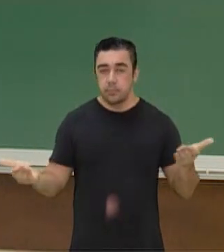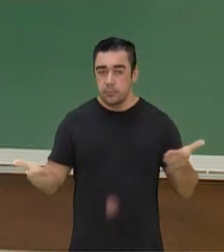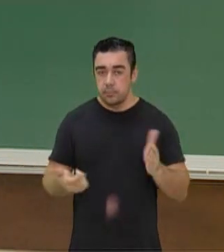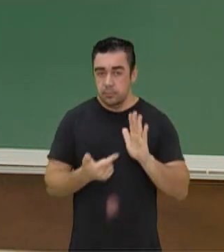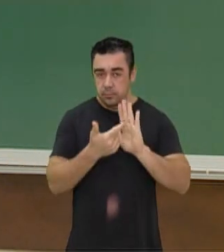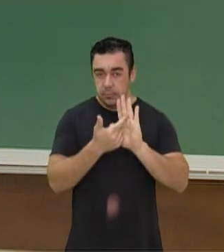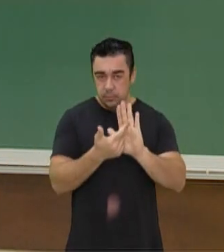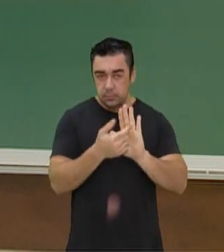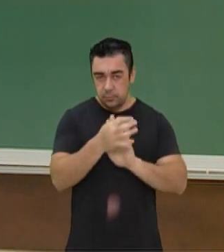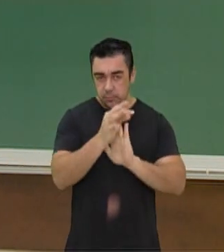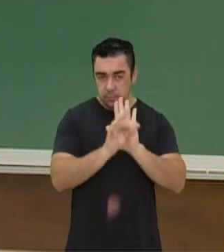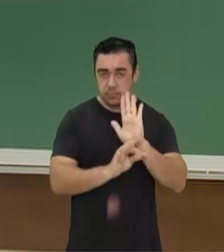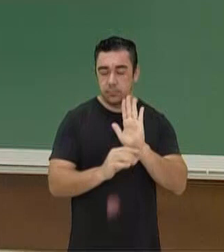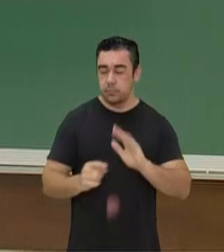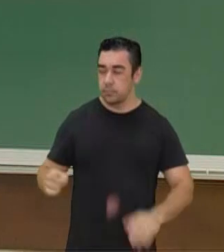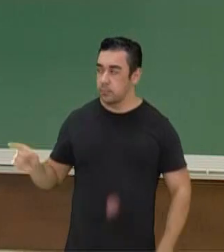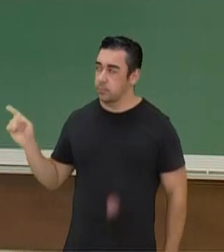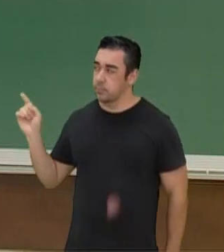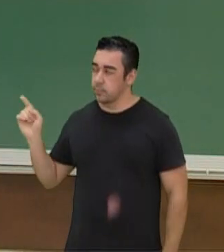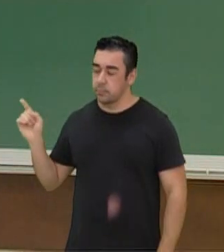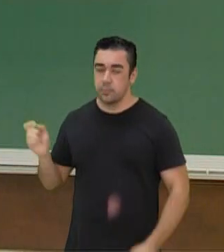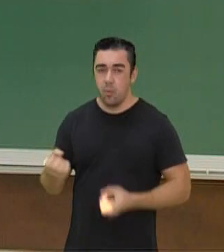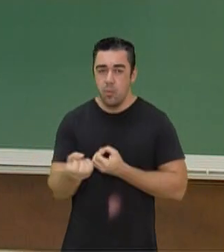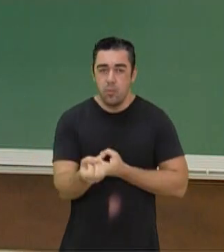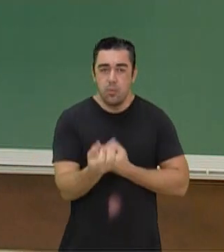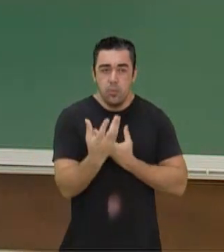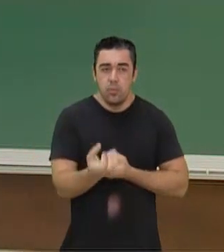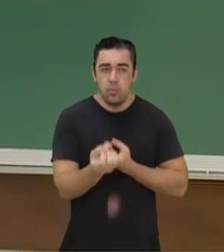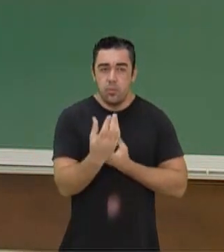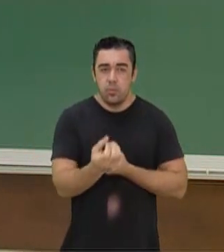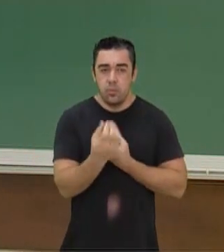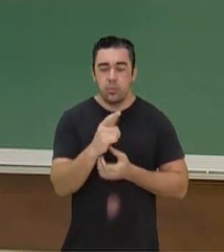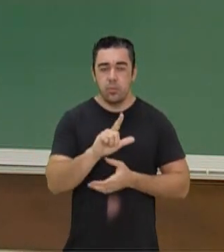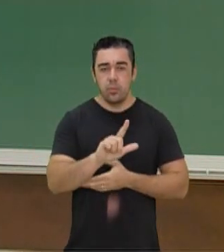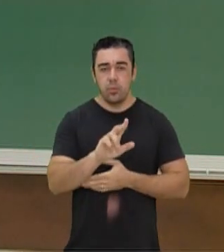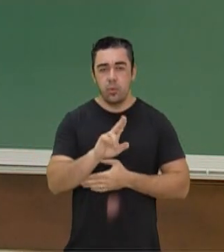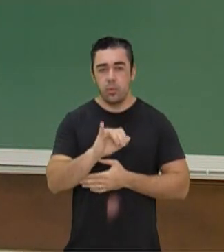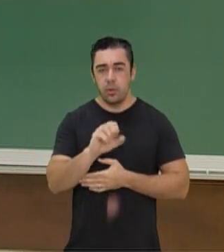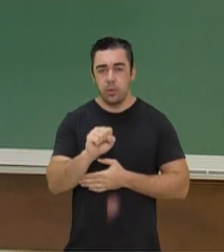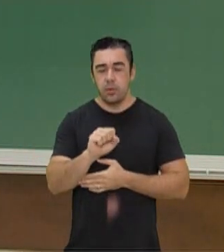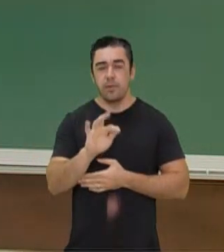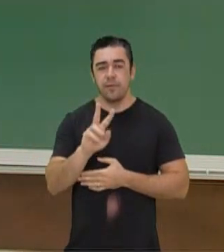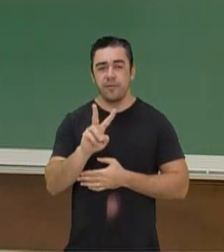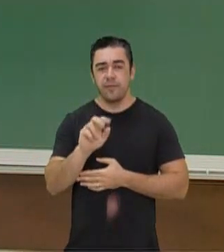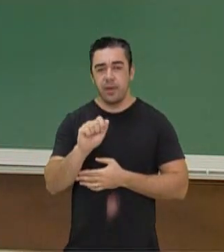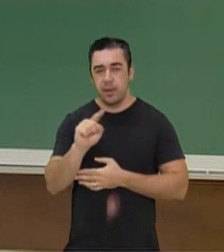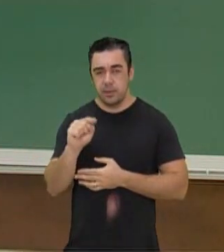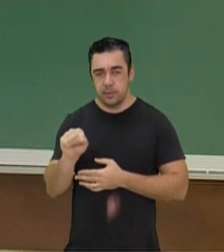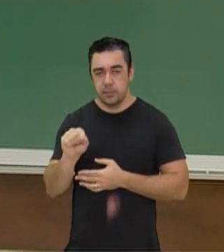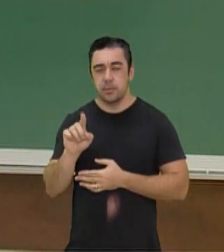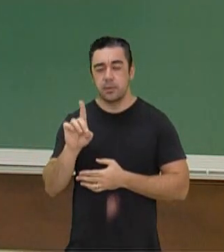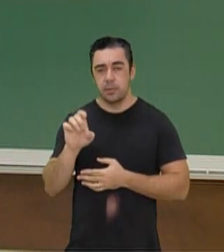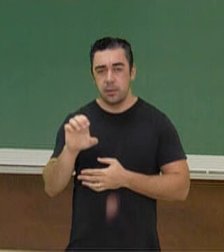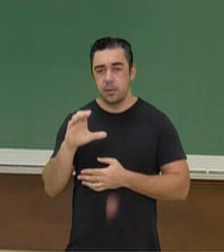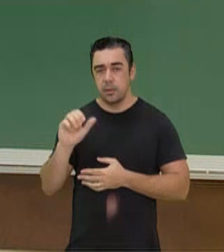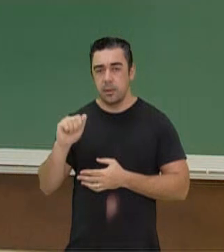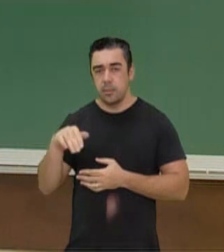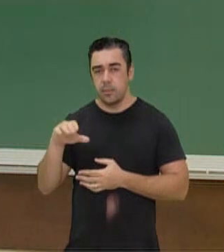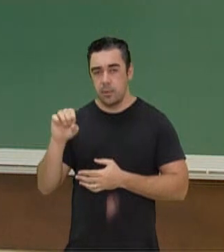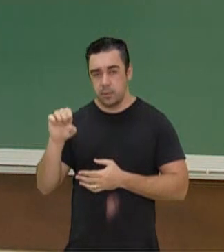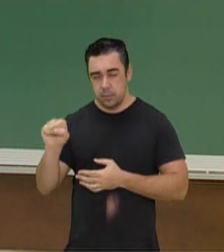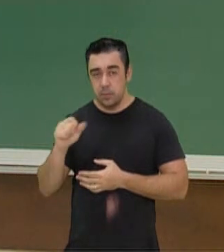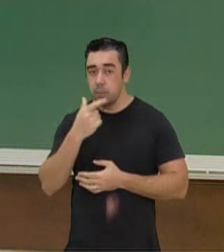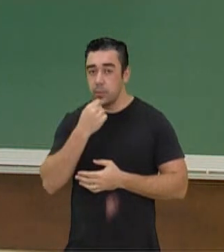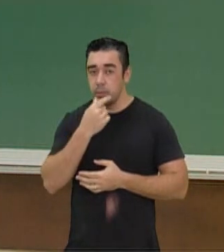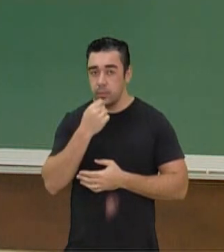um pedacinho, né, de um poemazinho do nosso Luiz Vaz de Camões, poeta português, certo?